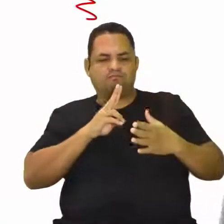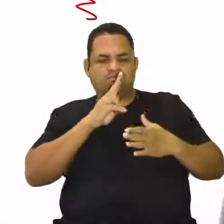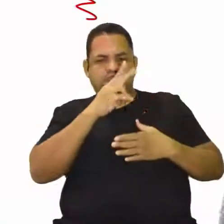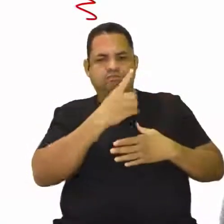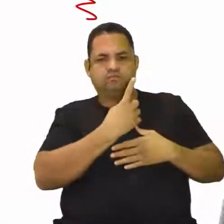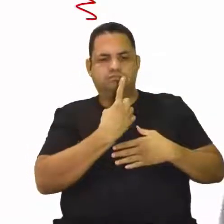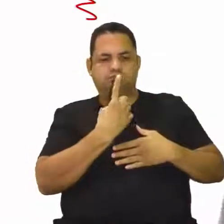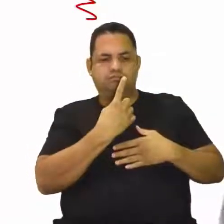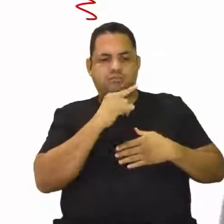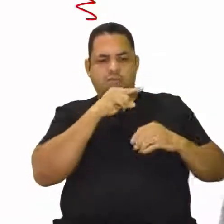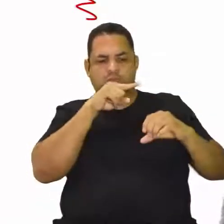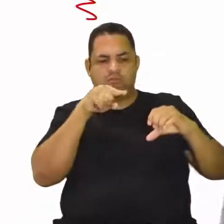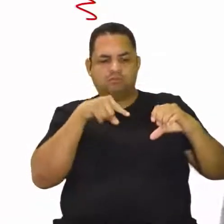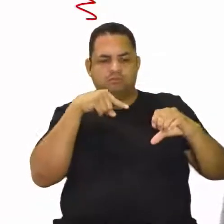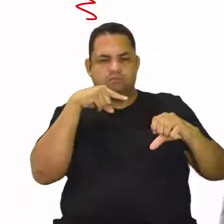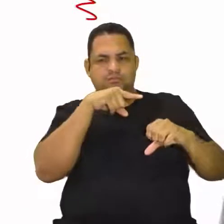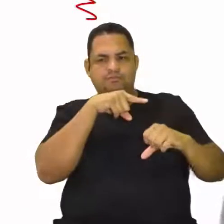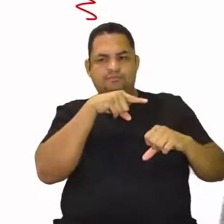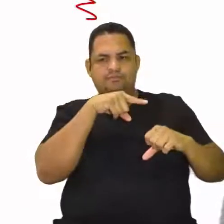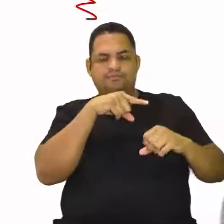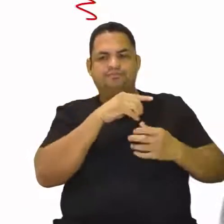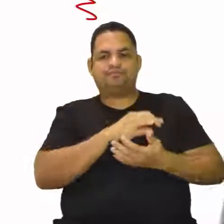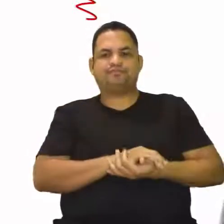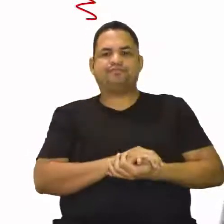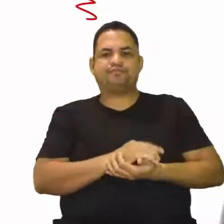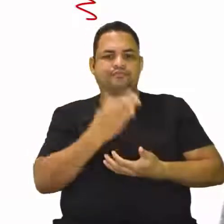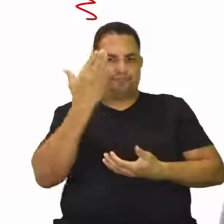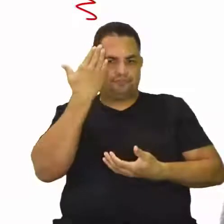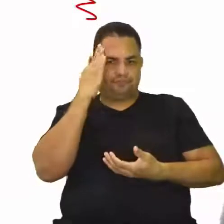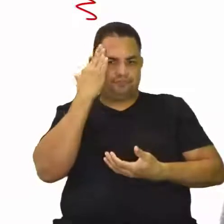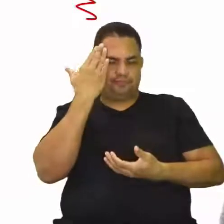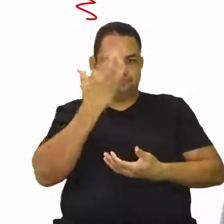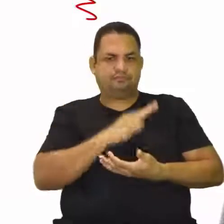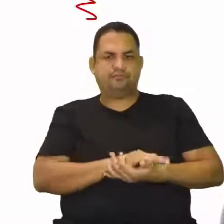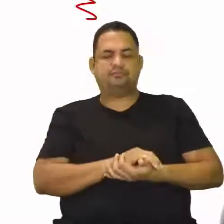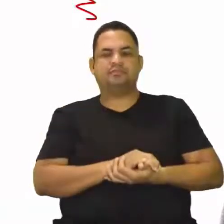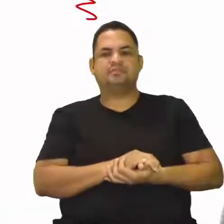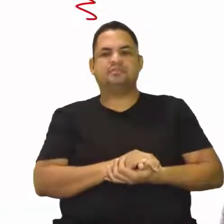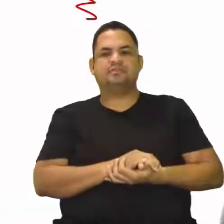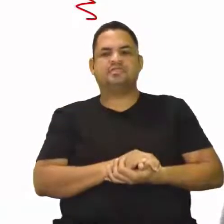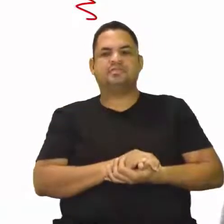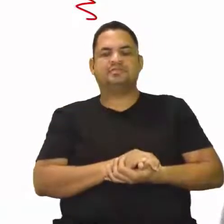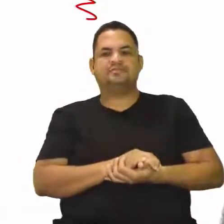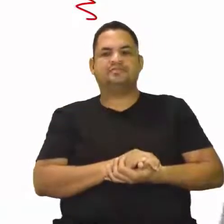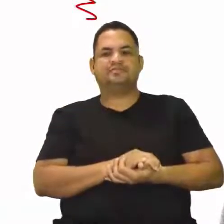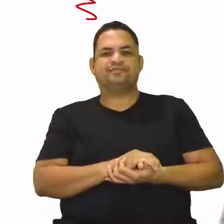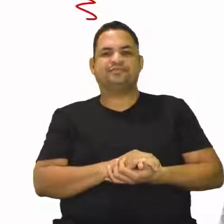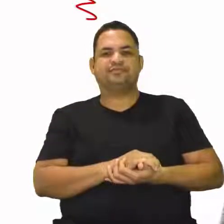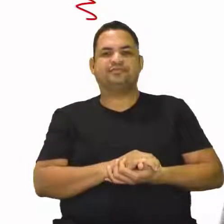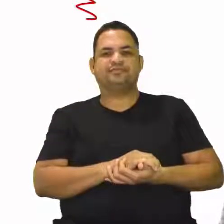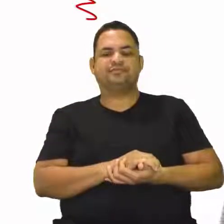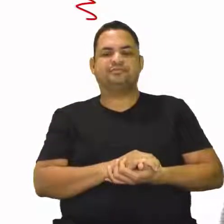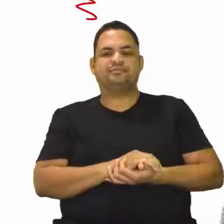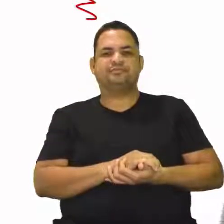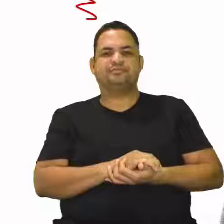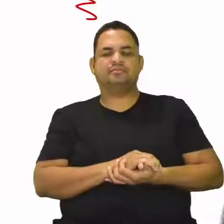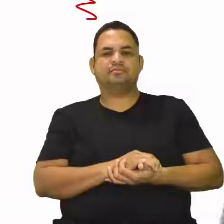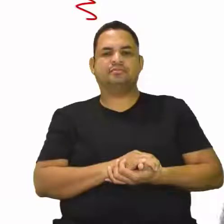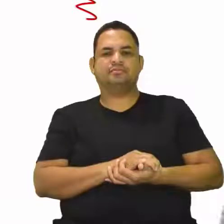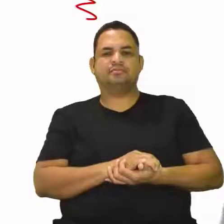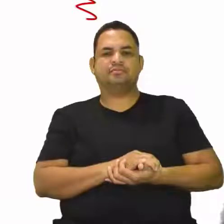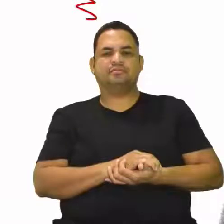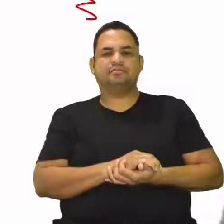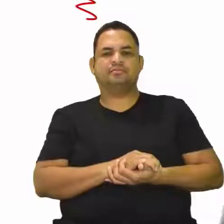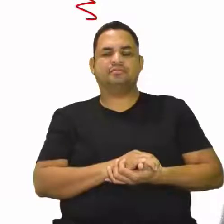sua força e o único ao certo entendeu ok vamos passar por uma outra ou atendimento